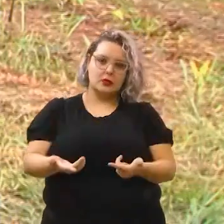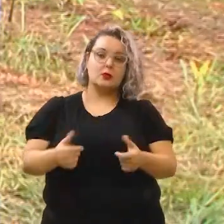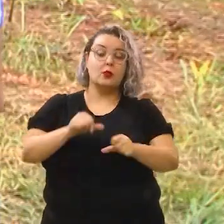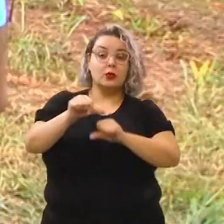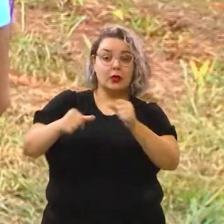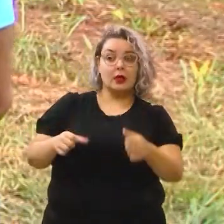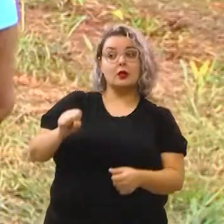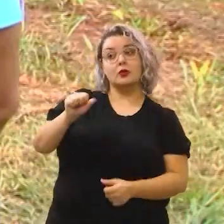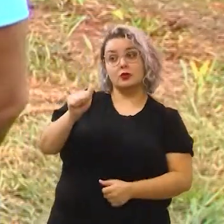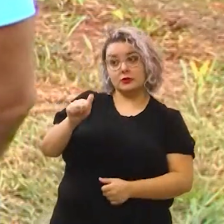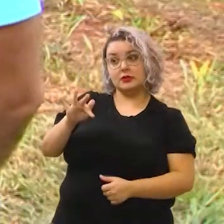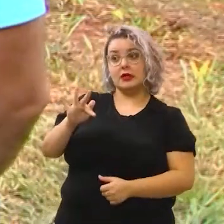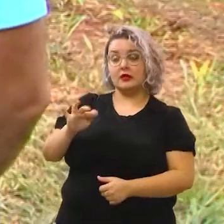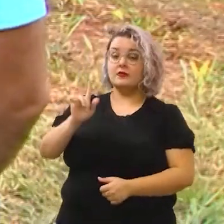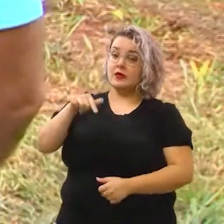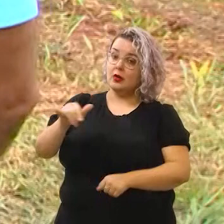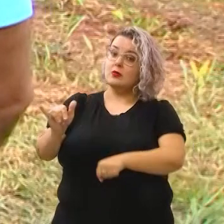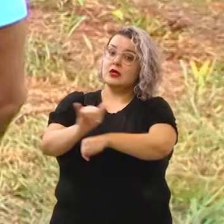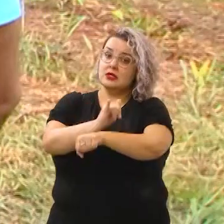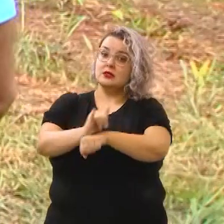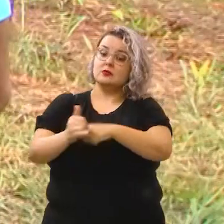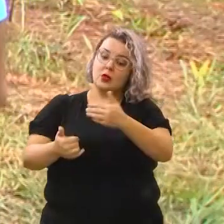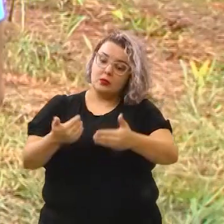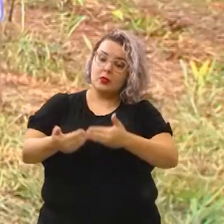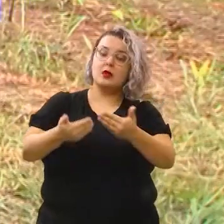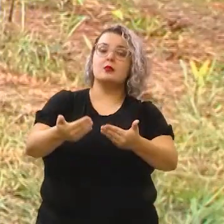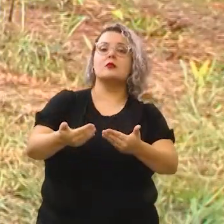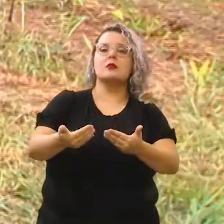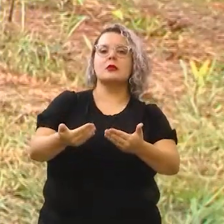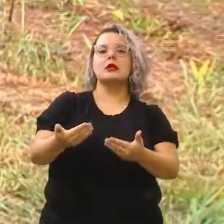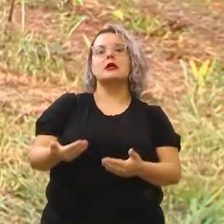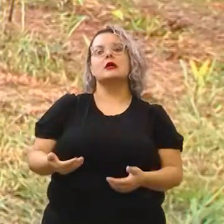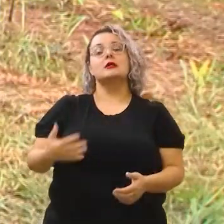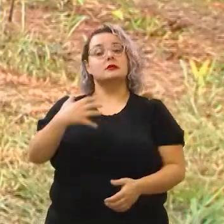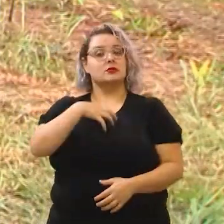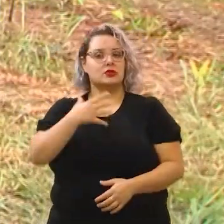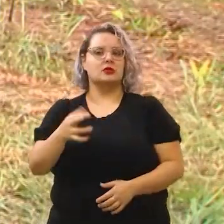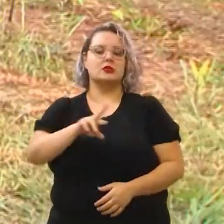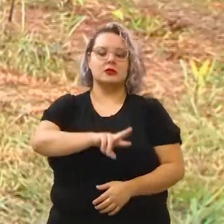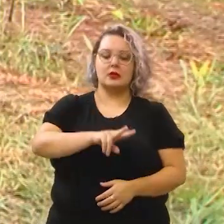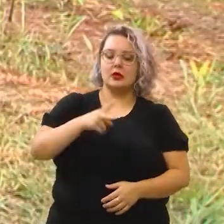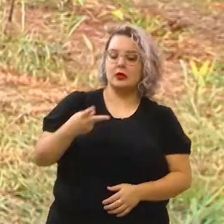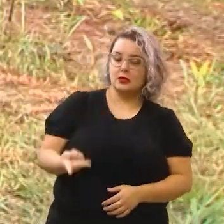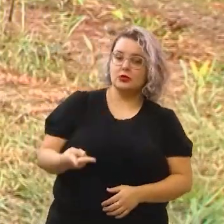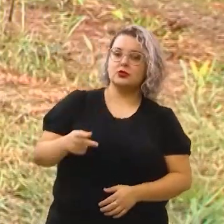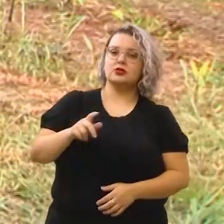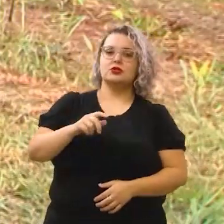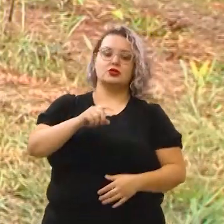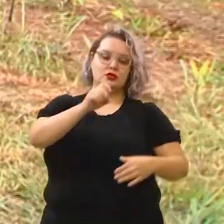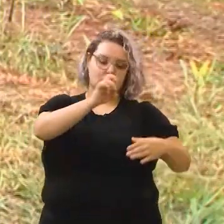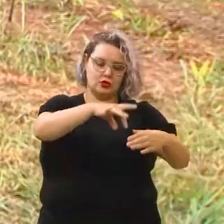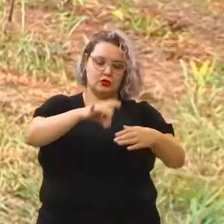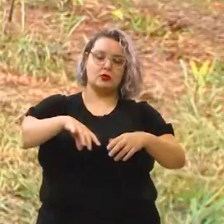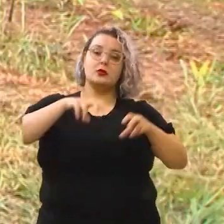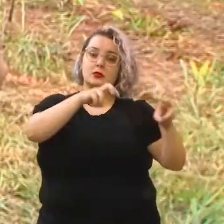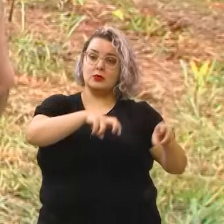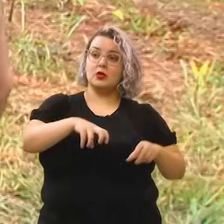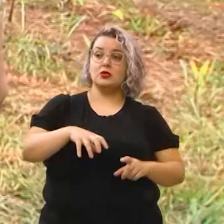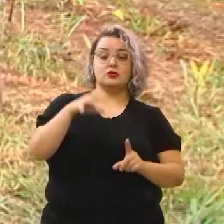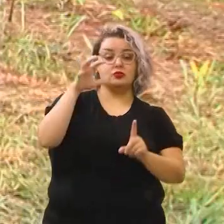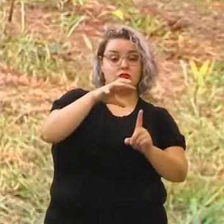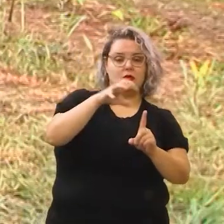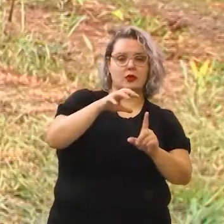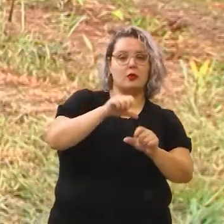E o SAF é uma ferramenta para caminhar para esse processo, né, essa transição de uma agricultura de grande